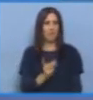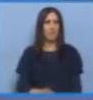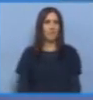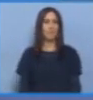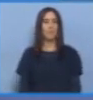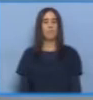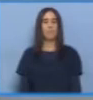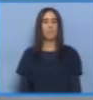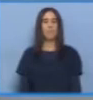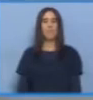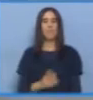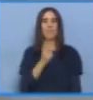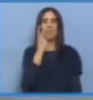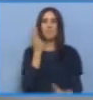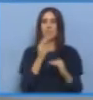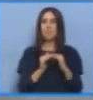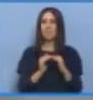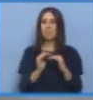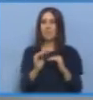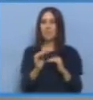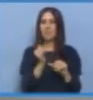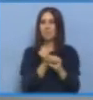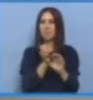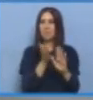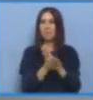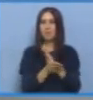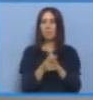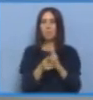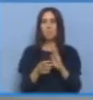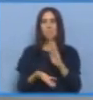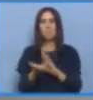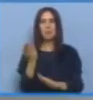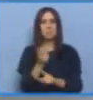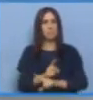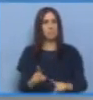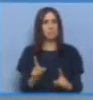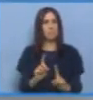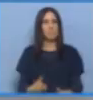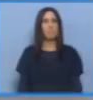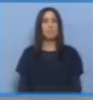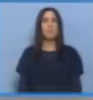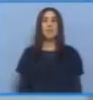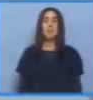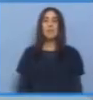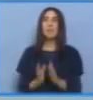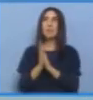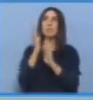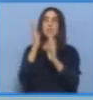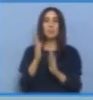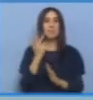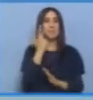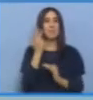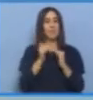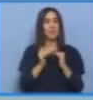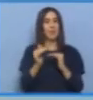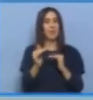foi uma vida estável já com o emprego que impediu também essa partida? Graças a Deus foi porque tinha uma vida estável, porque